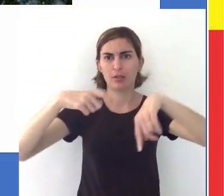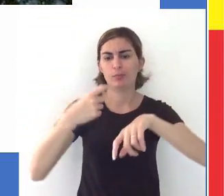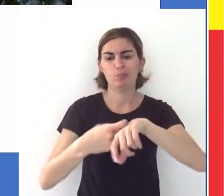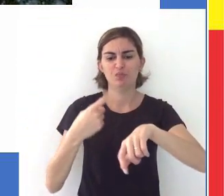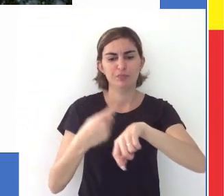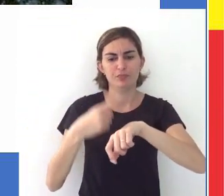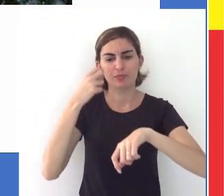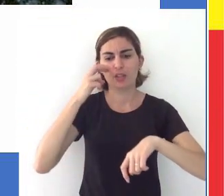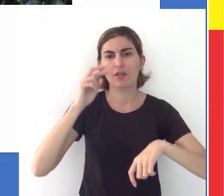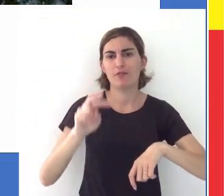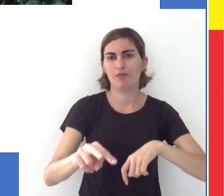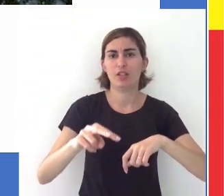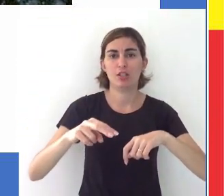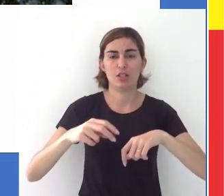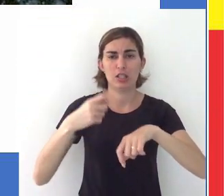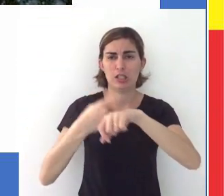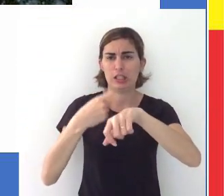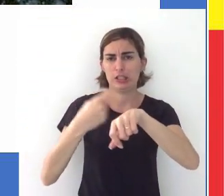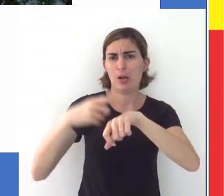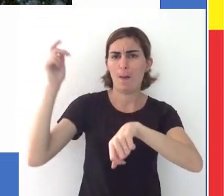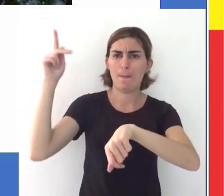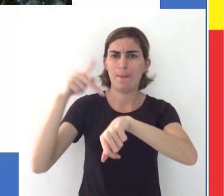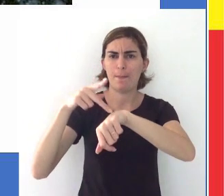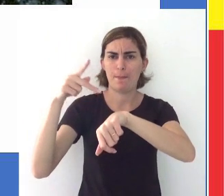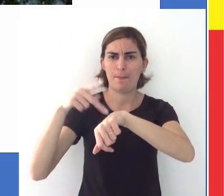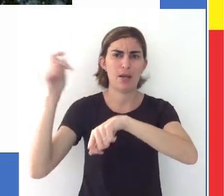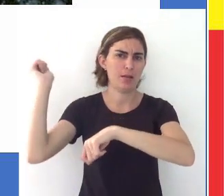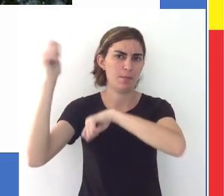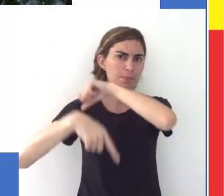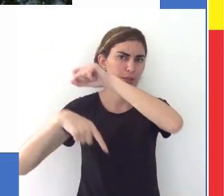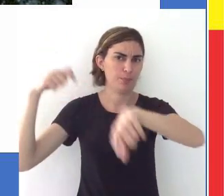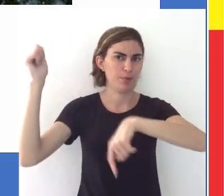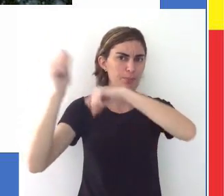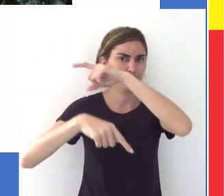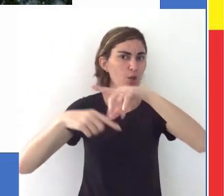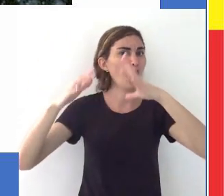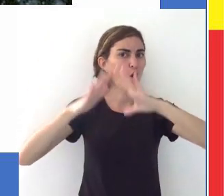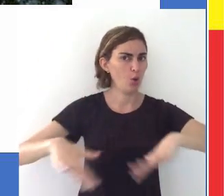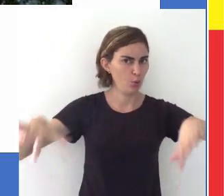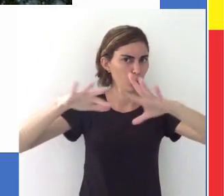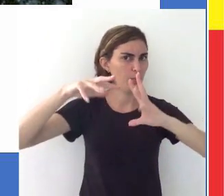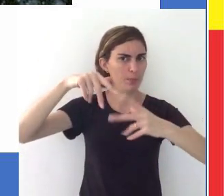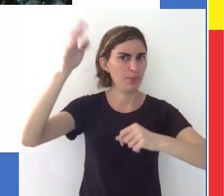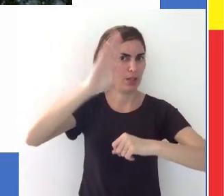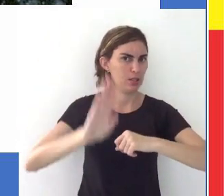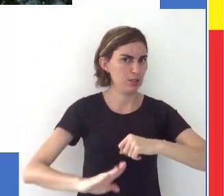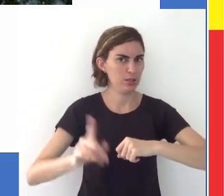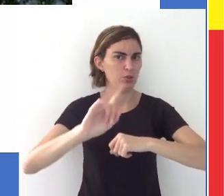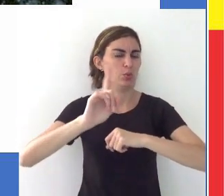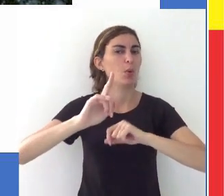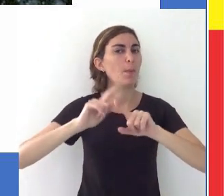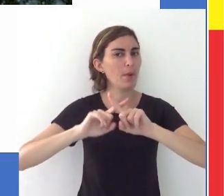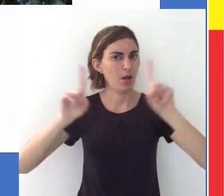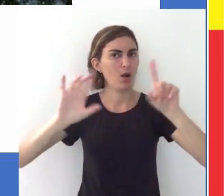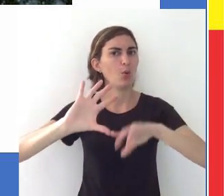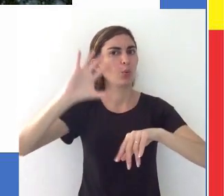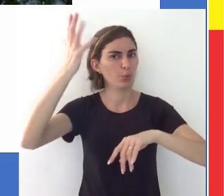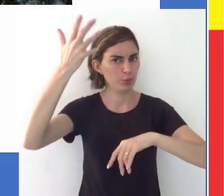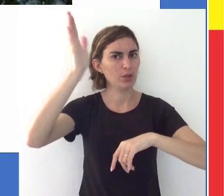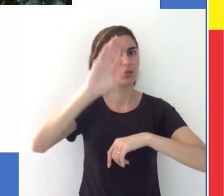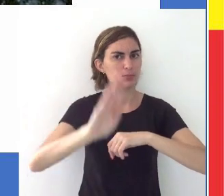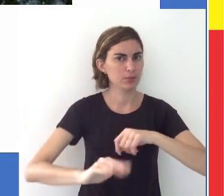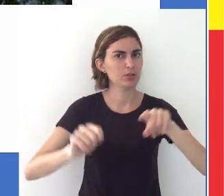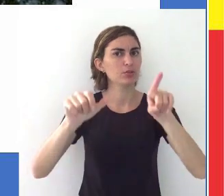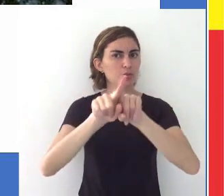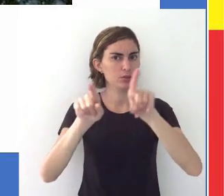parte sólida, a gente já vai ver as chuvas de granizo, tá? Que não são tão comuns em todo o território do Brasil, mas acontecem